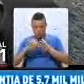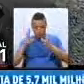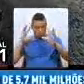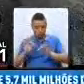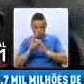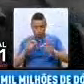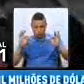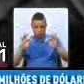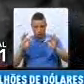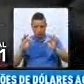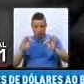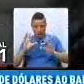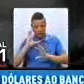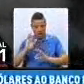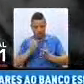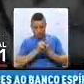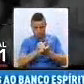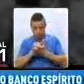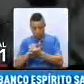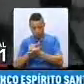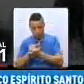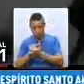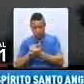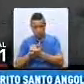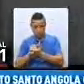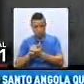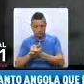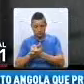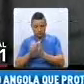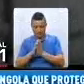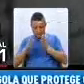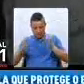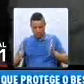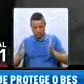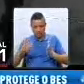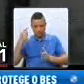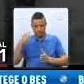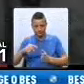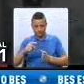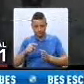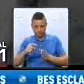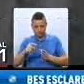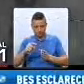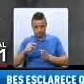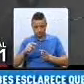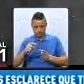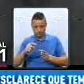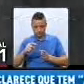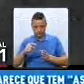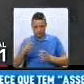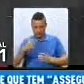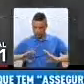estrela da companhia, se assim se pode dizer. É uma orquestra muito grande, tem um caminho, um